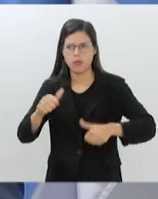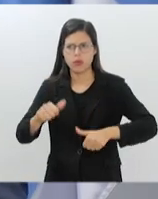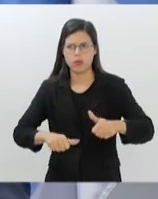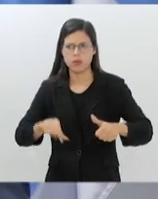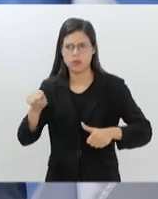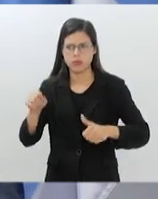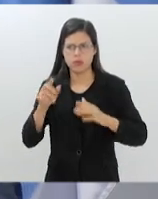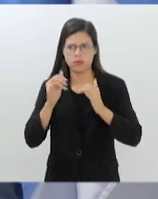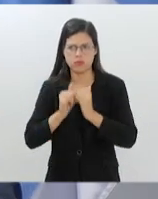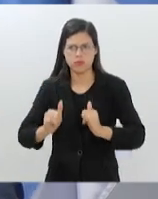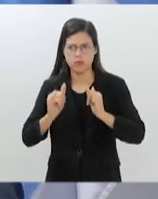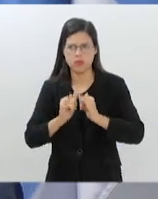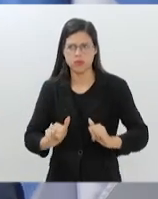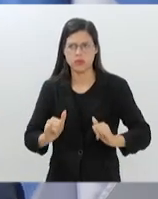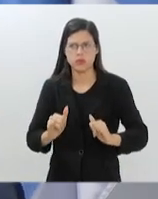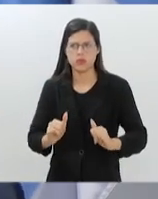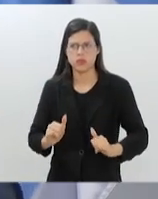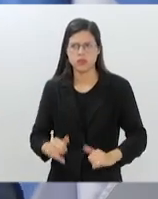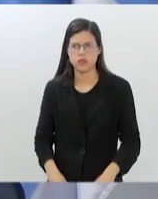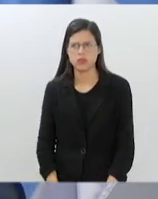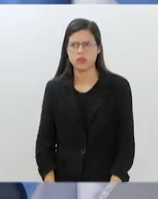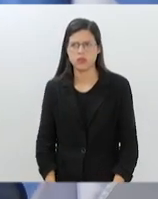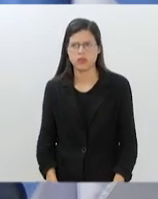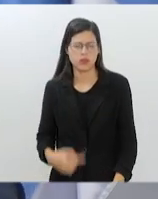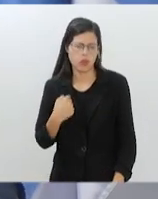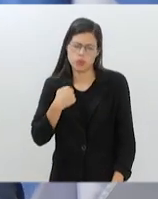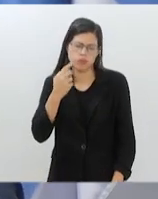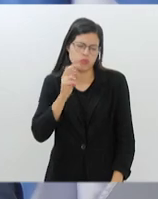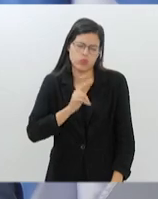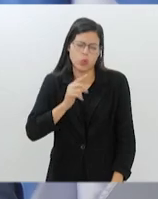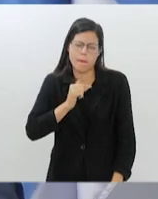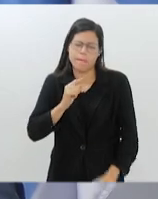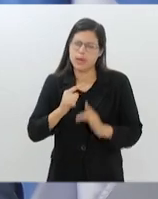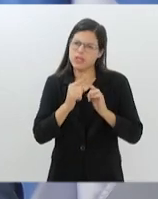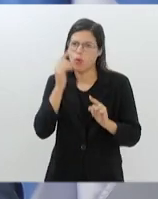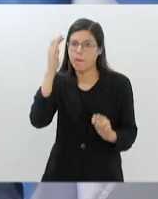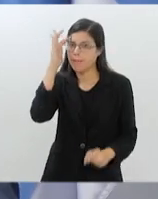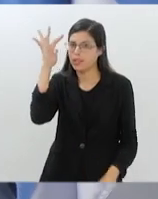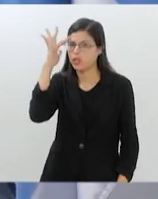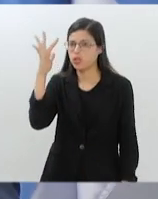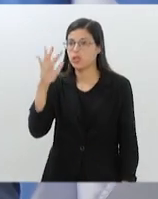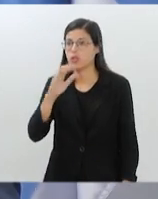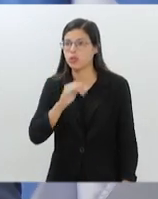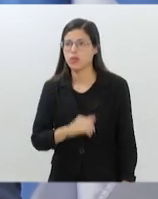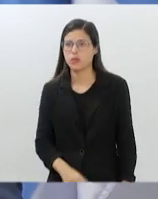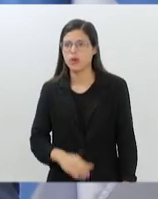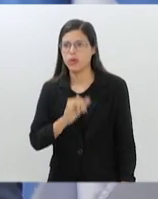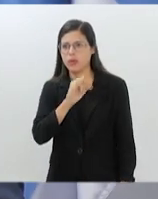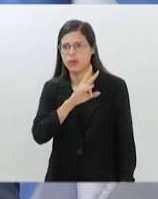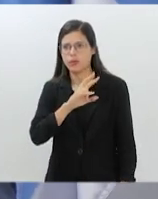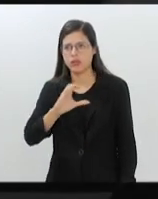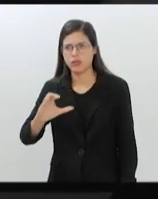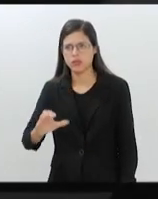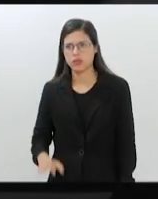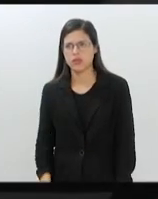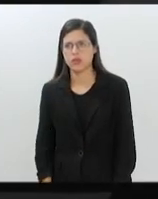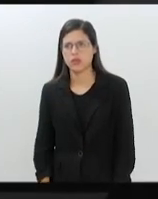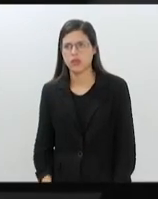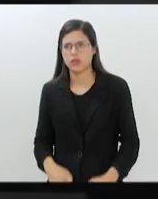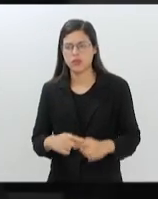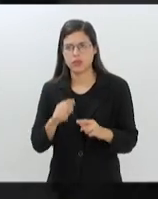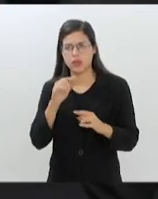Meio publicitário ou não mas eu tenho ideia de como faça isso o mais o mais adequado é o IVC no caso dos impressos né mas esse aqui é um